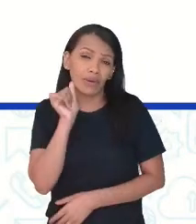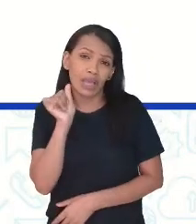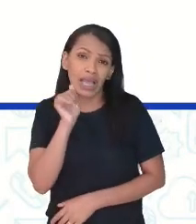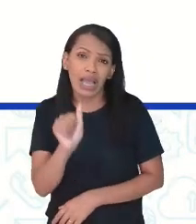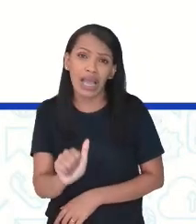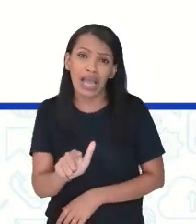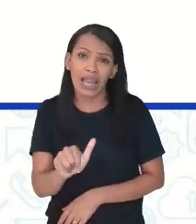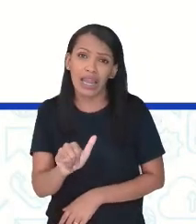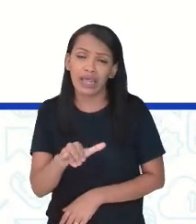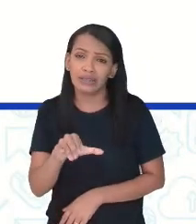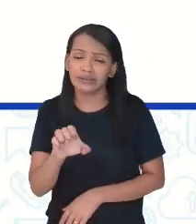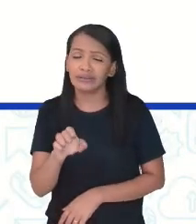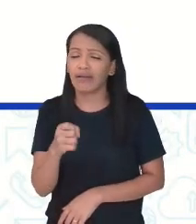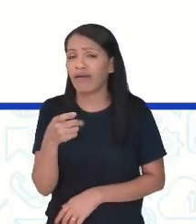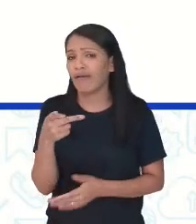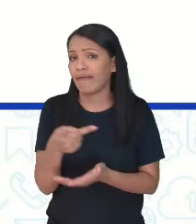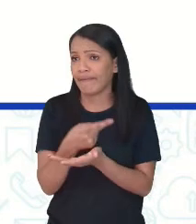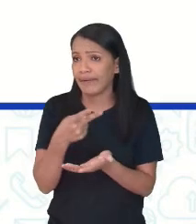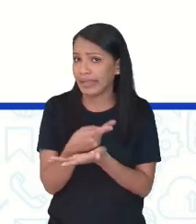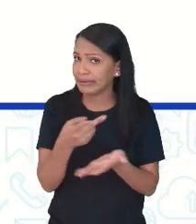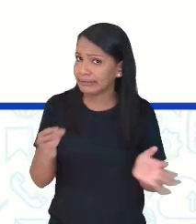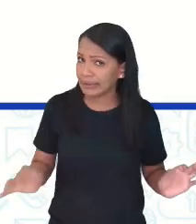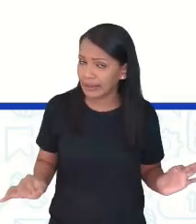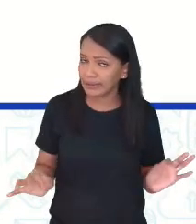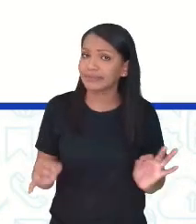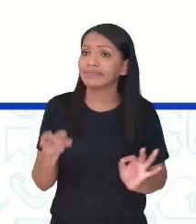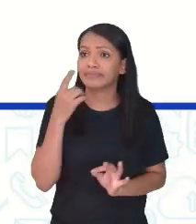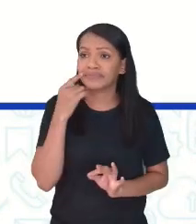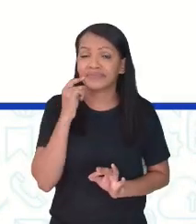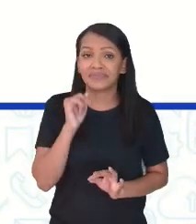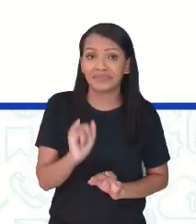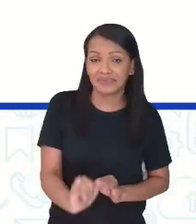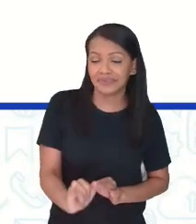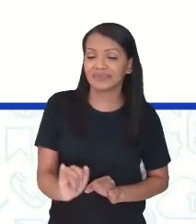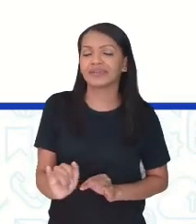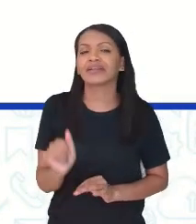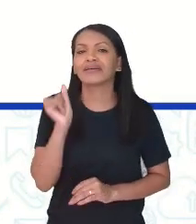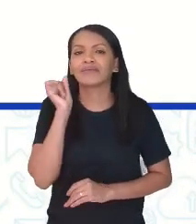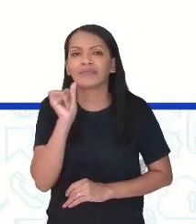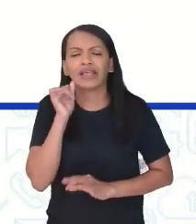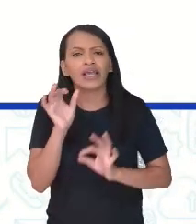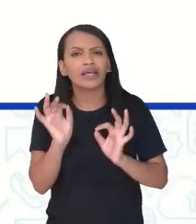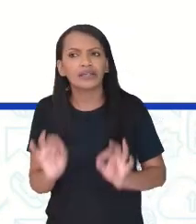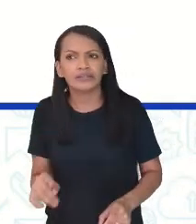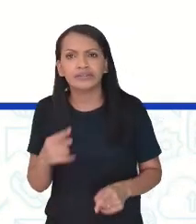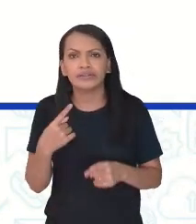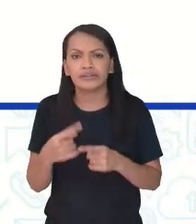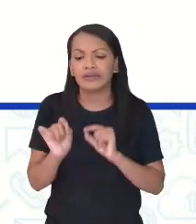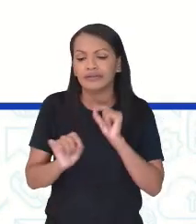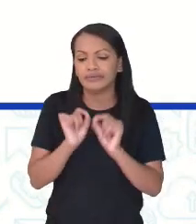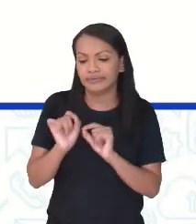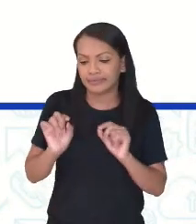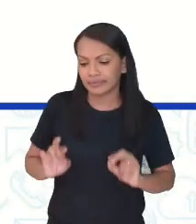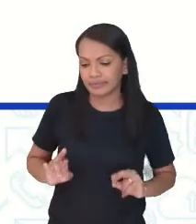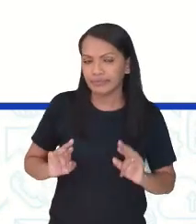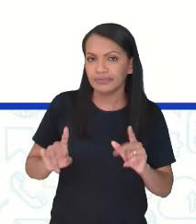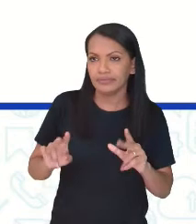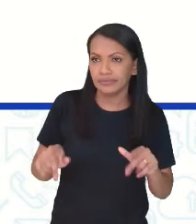correta, tá? Para que Alice tivesse certa, pode notar aí, né, que a diferença entre